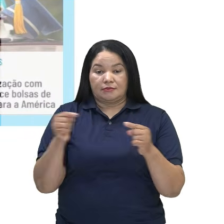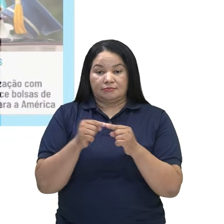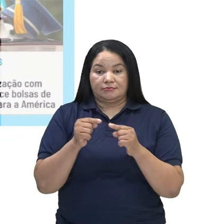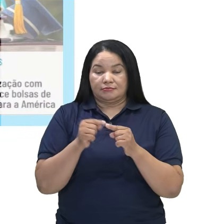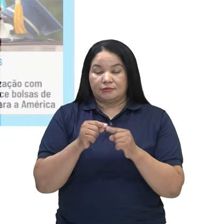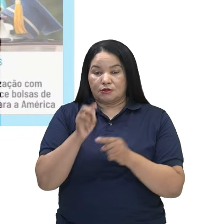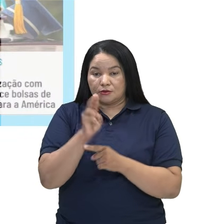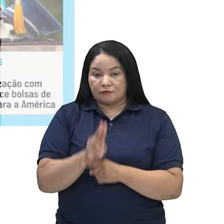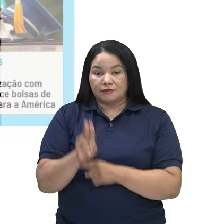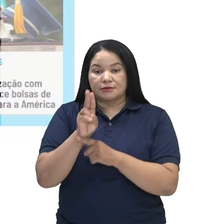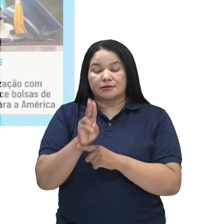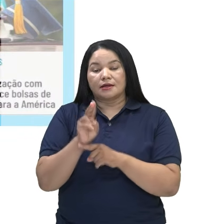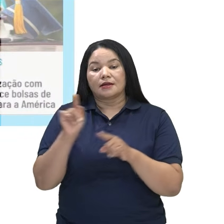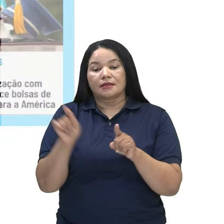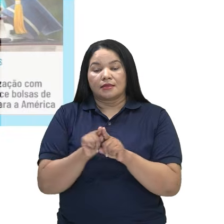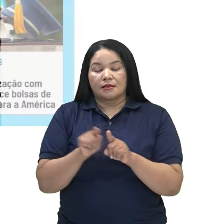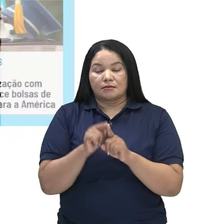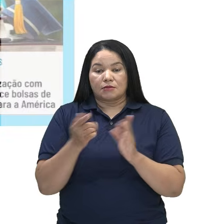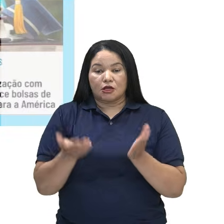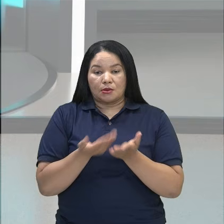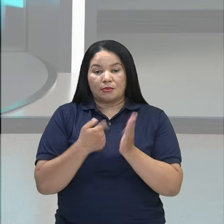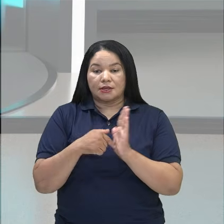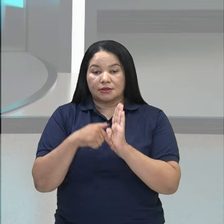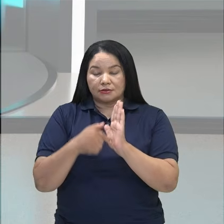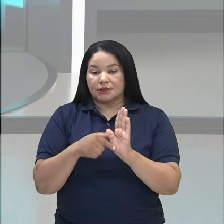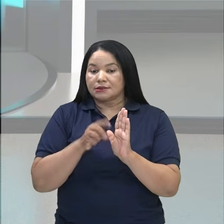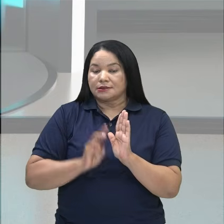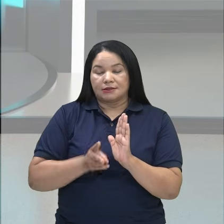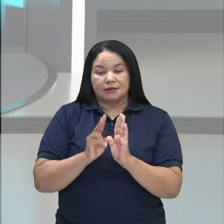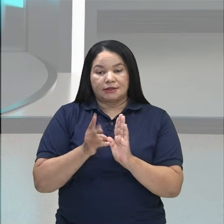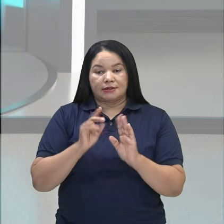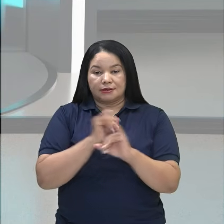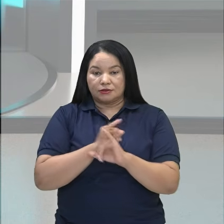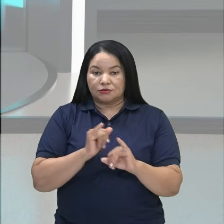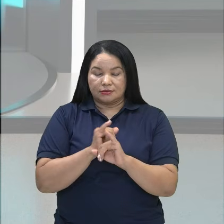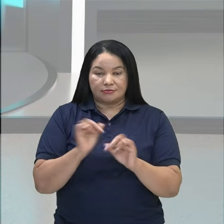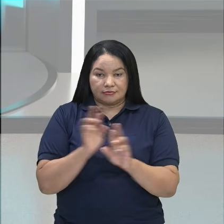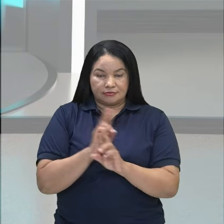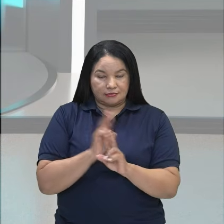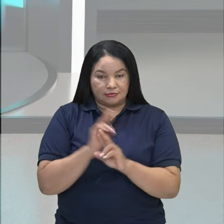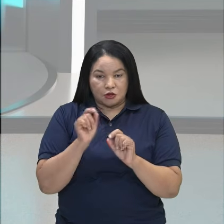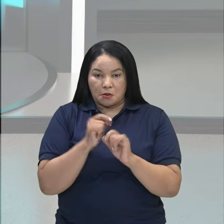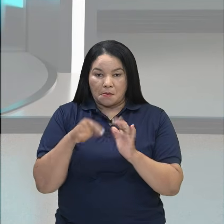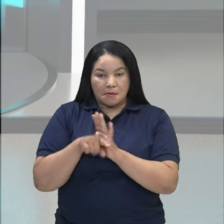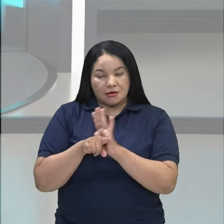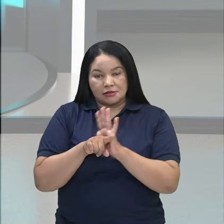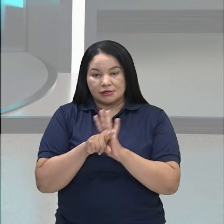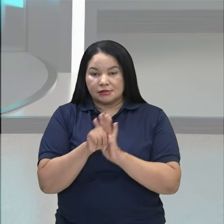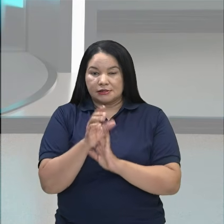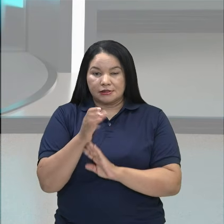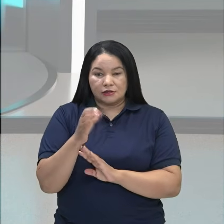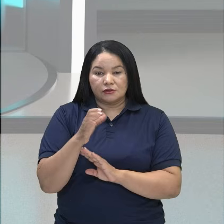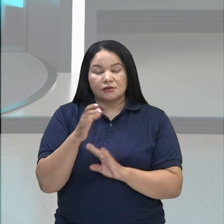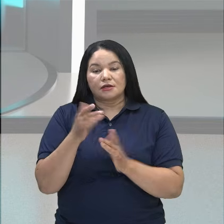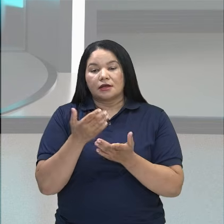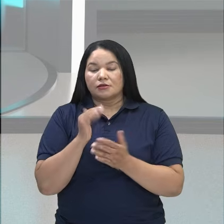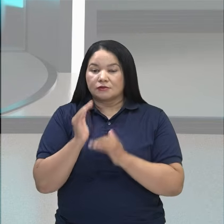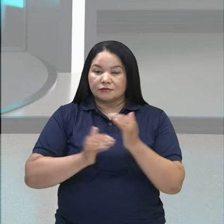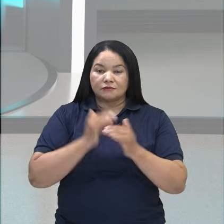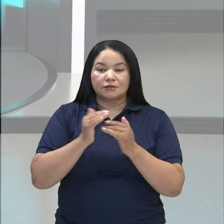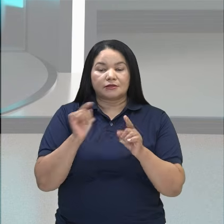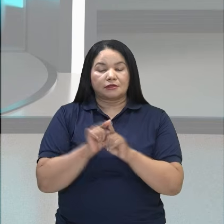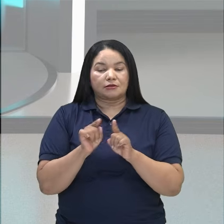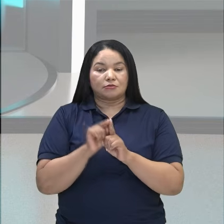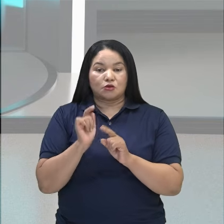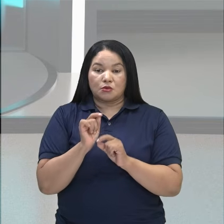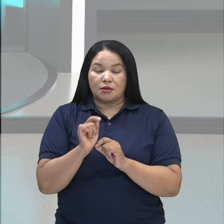universidade, aqui nós vamos encontrar sempre notícias relacionadas às pesquisas científicas em desenvolvimento, aos